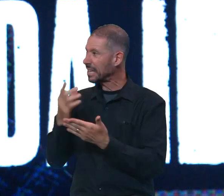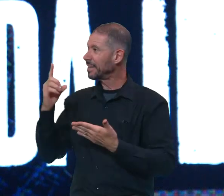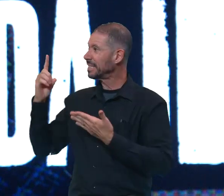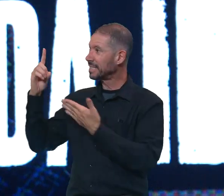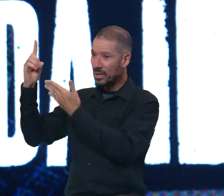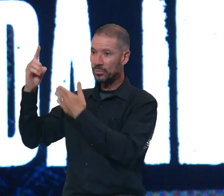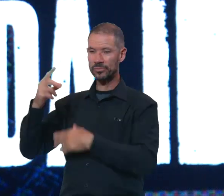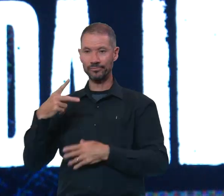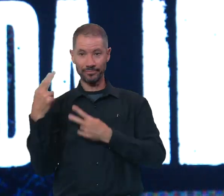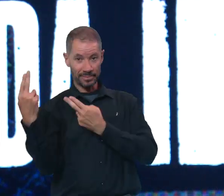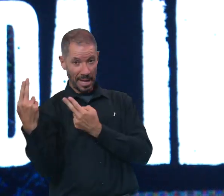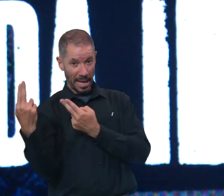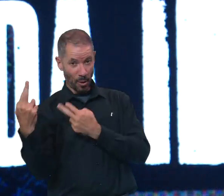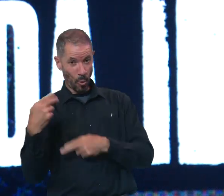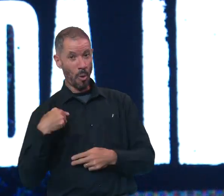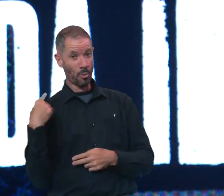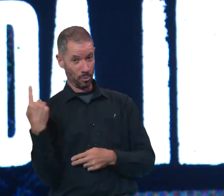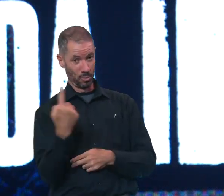Igual eu e você, meu irmão.